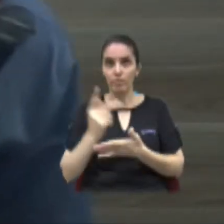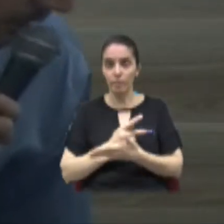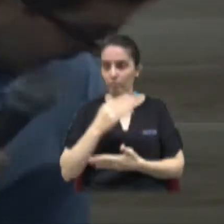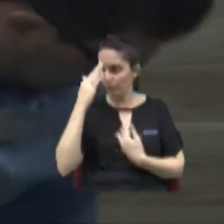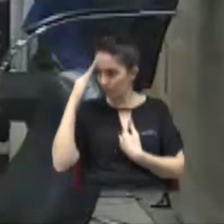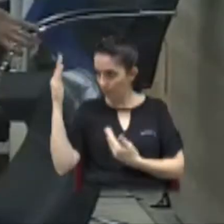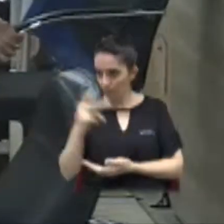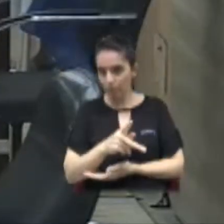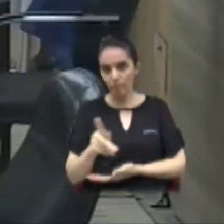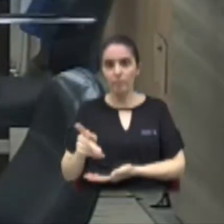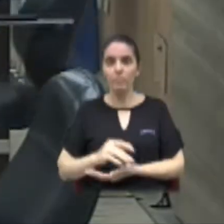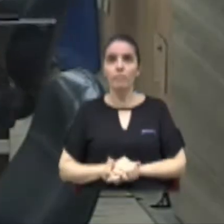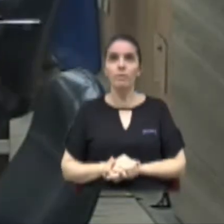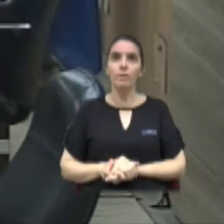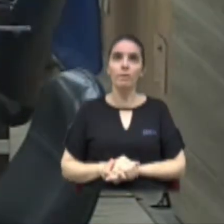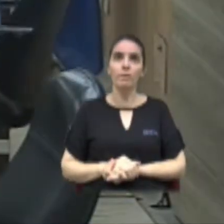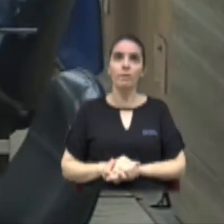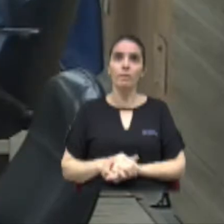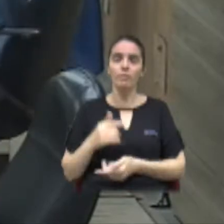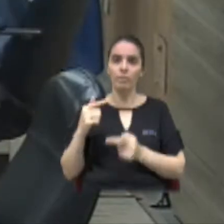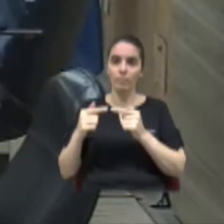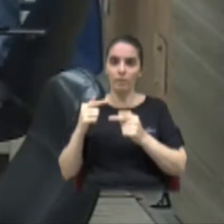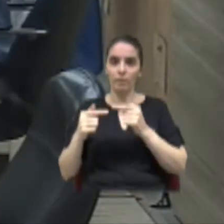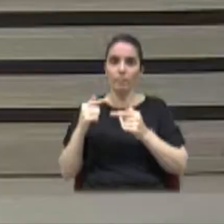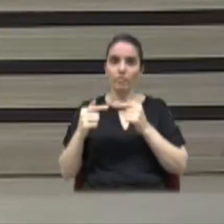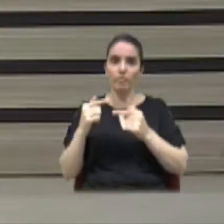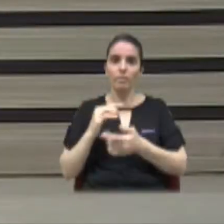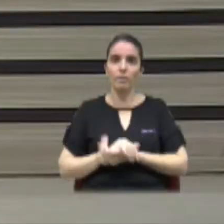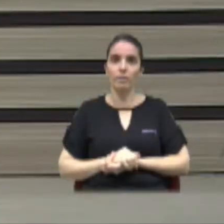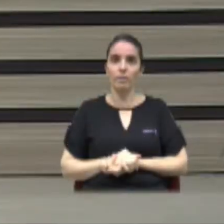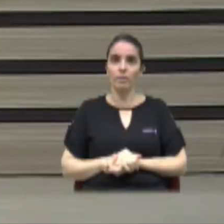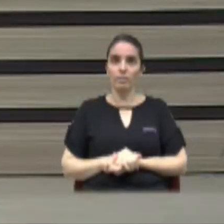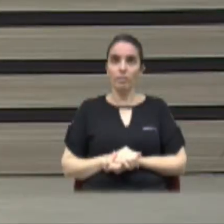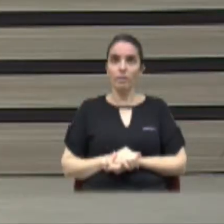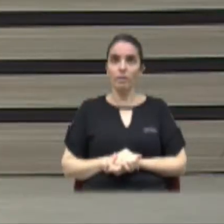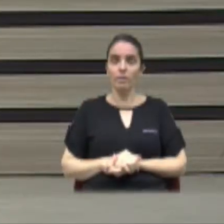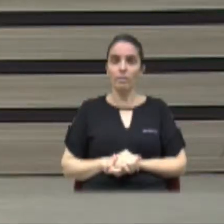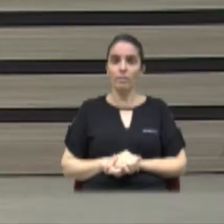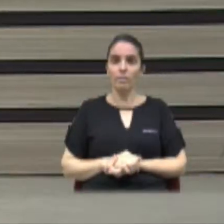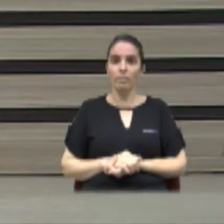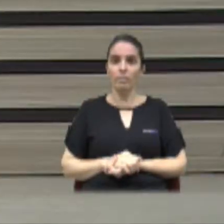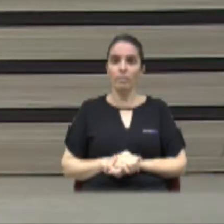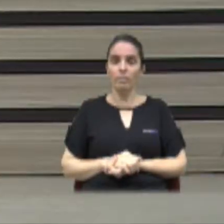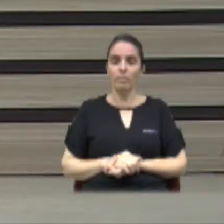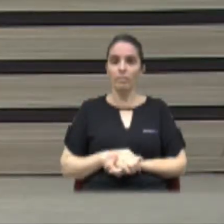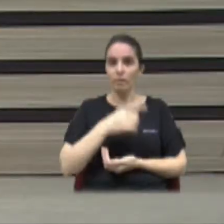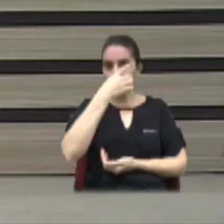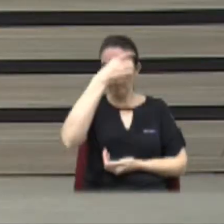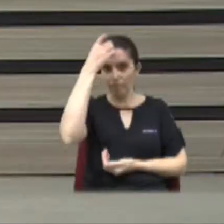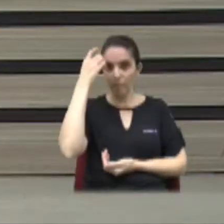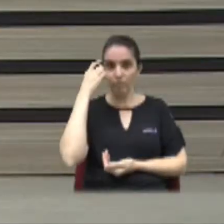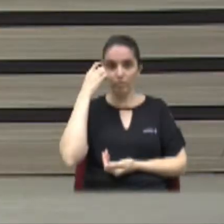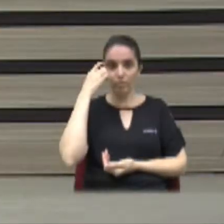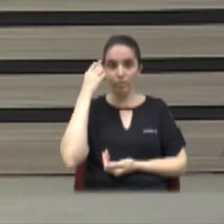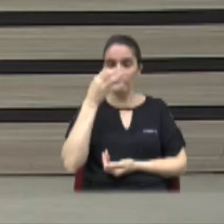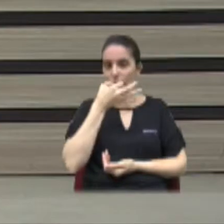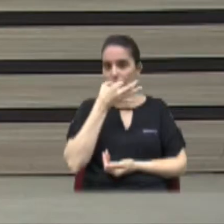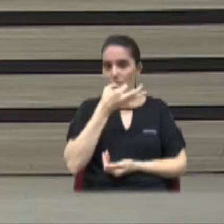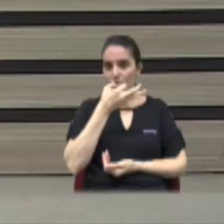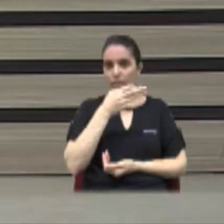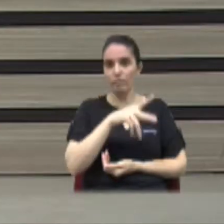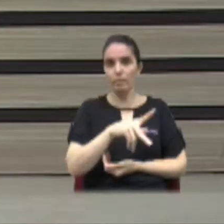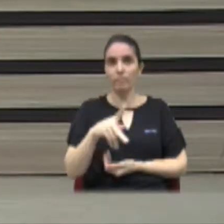estou falando da forma macro, e em nenhum momento eu falei aqui que o prefeito Mário Botion e nós, através de um acordo,